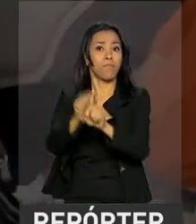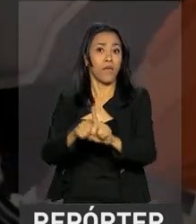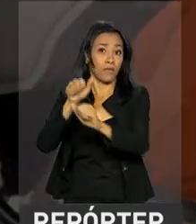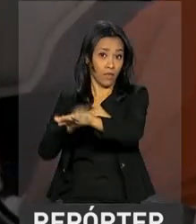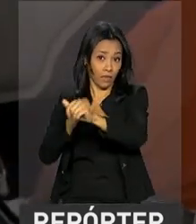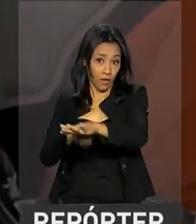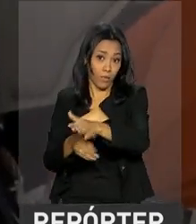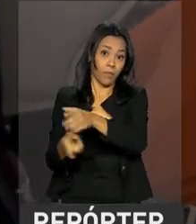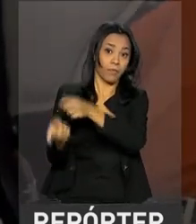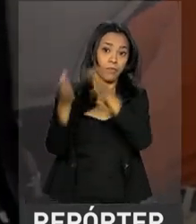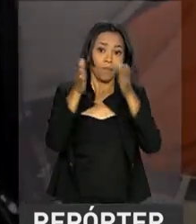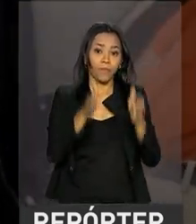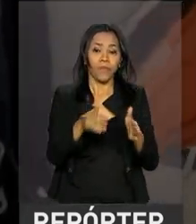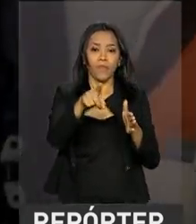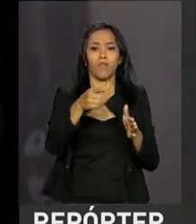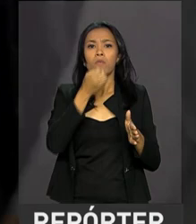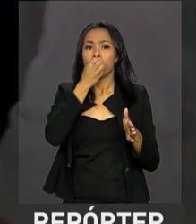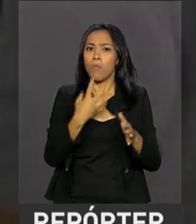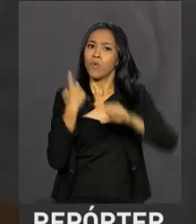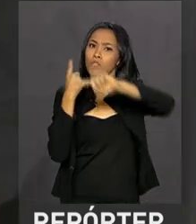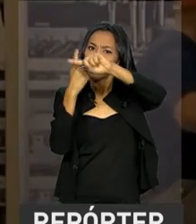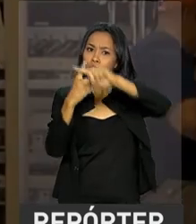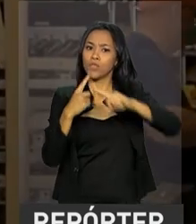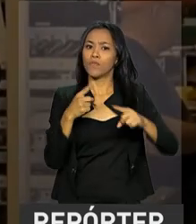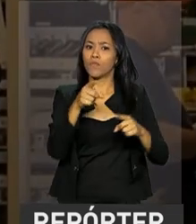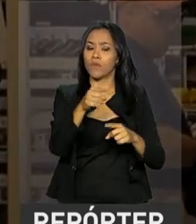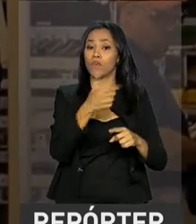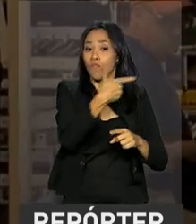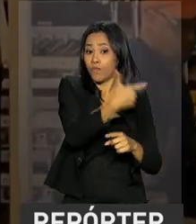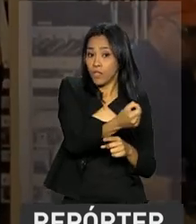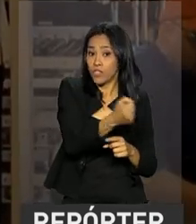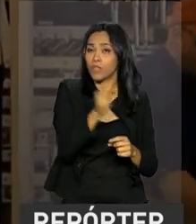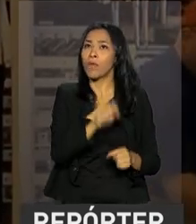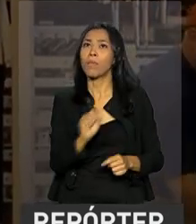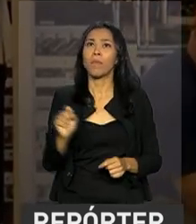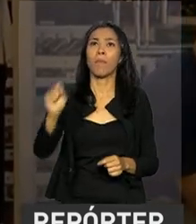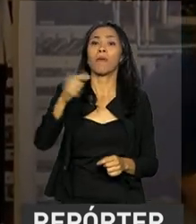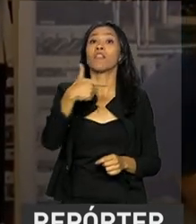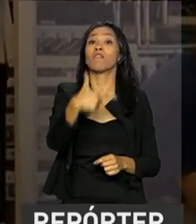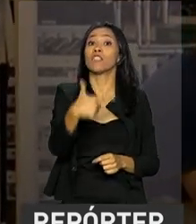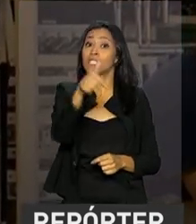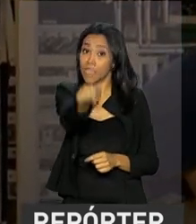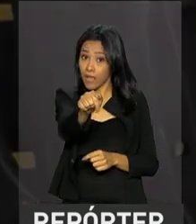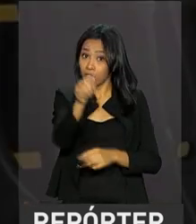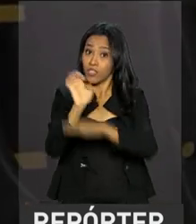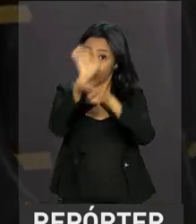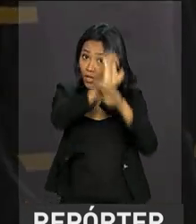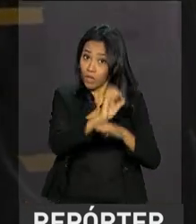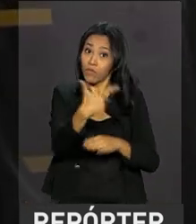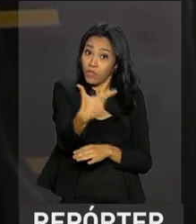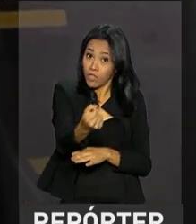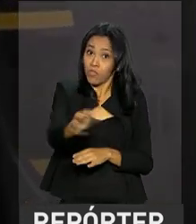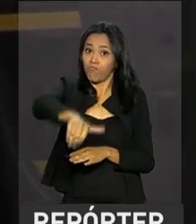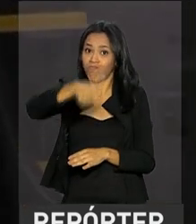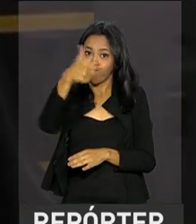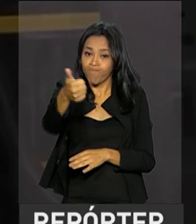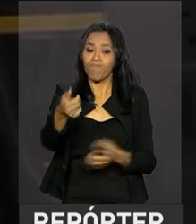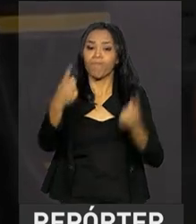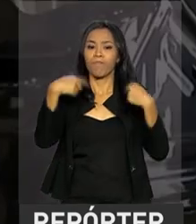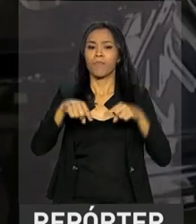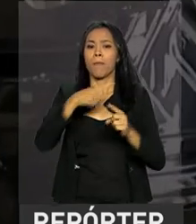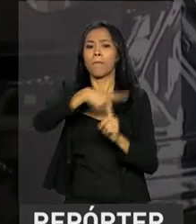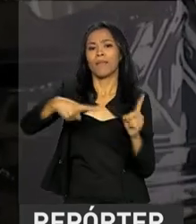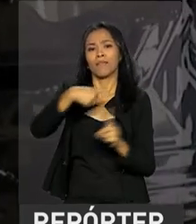geração de empregos ficou positivo em 20 das 27 unidades da federação metade dos oito setores de atividade